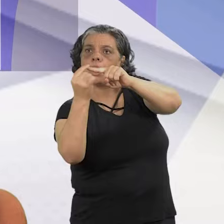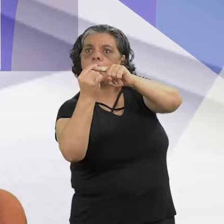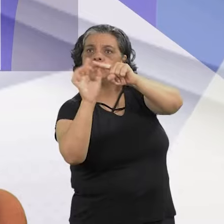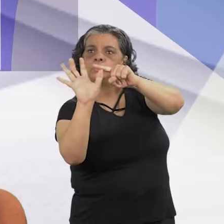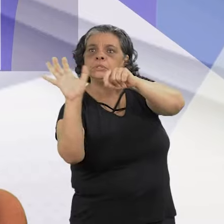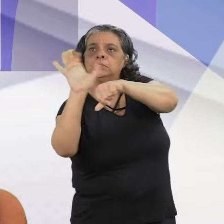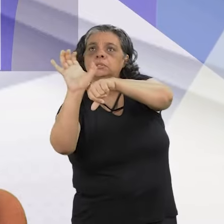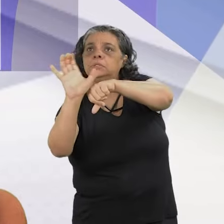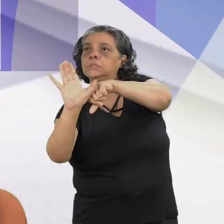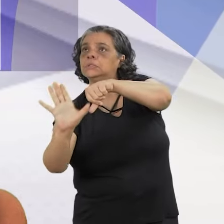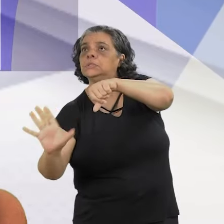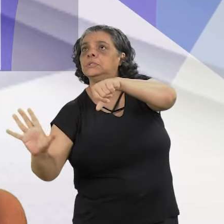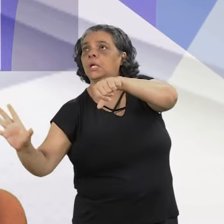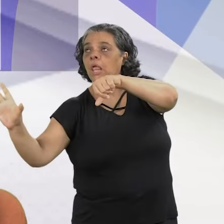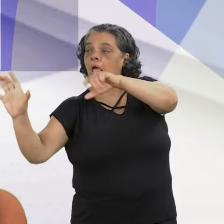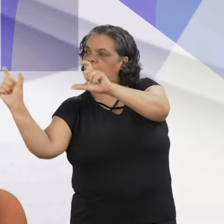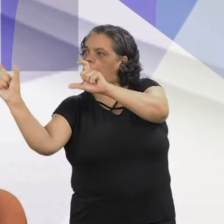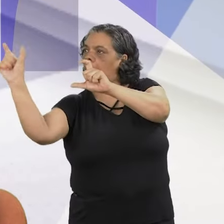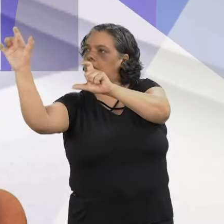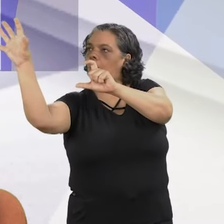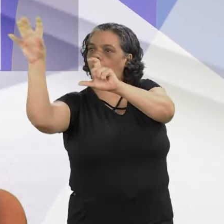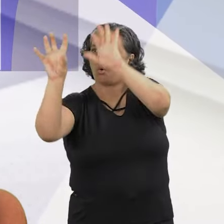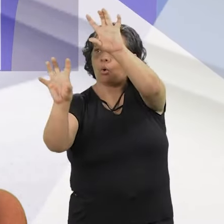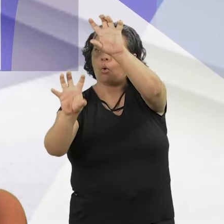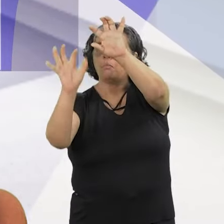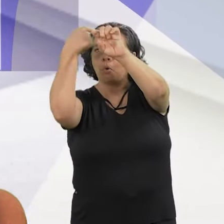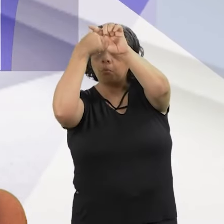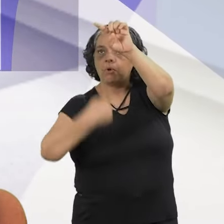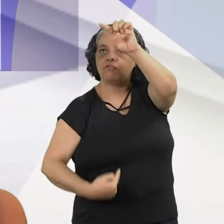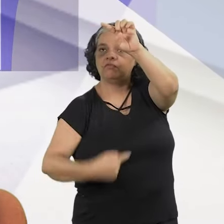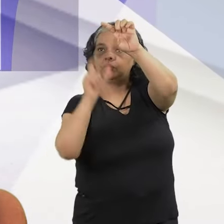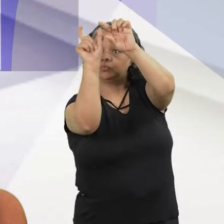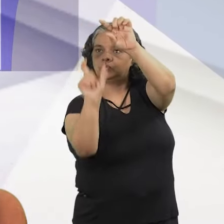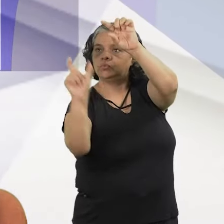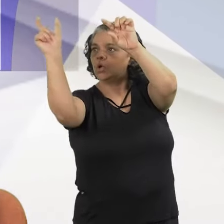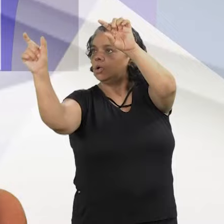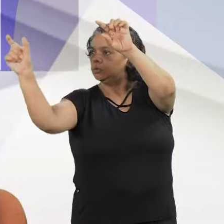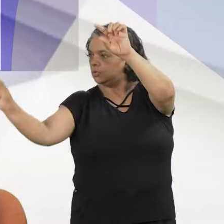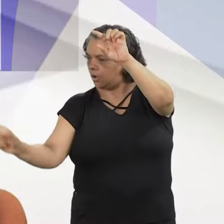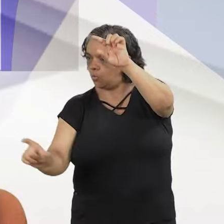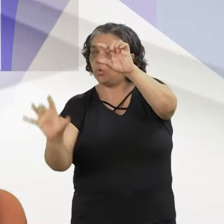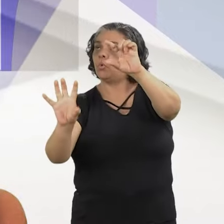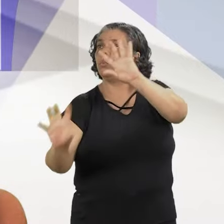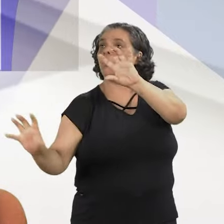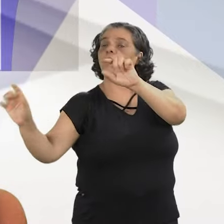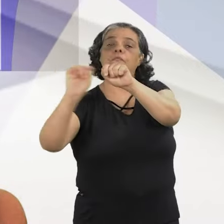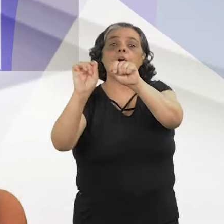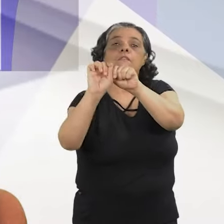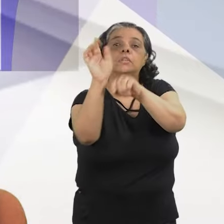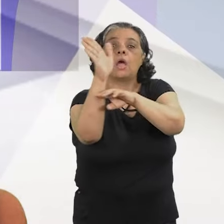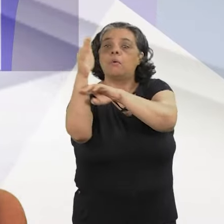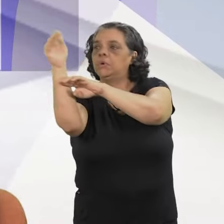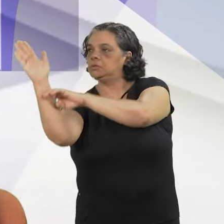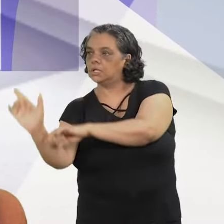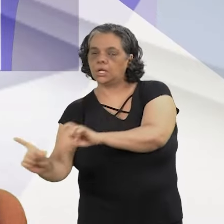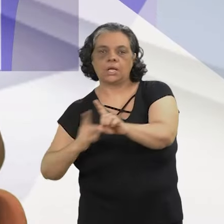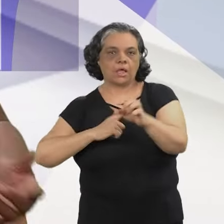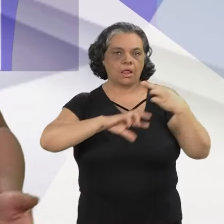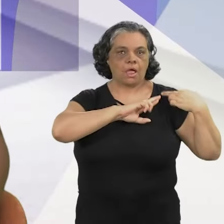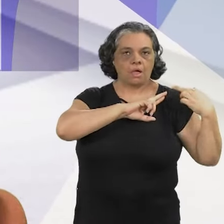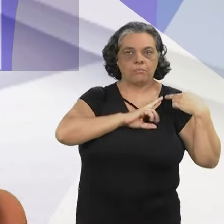por cidade né Eh cada coletivo o perfil desses coletivos O que é que esses coletivos estão fazendo as bandeiras que